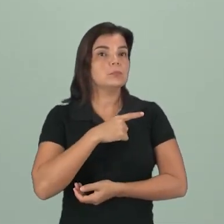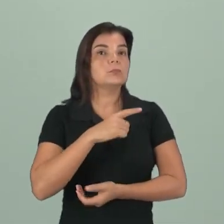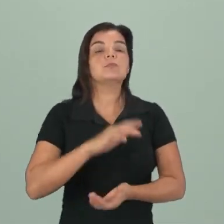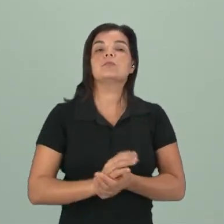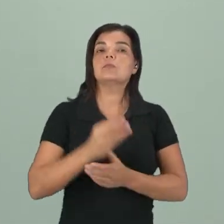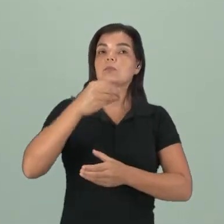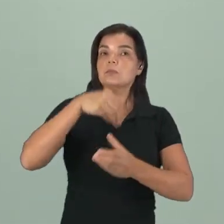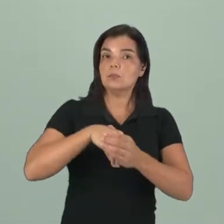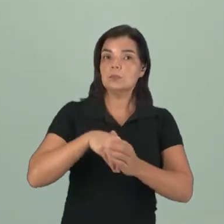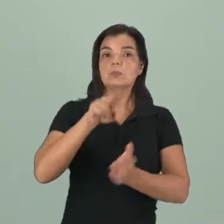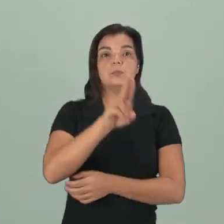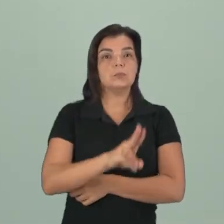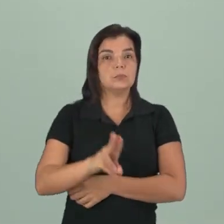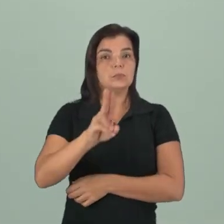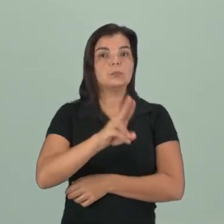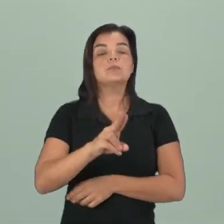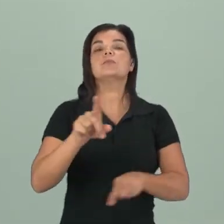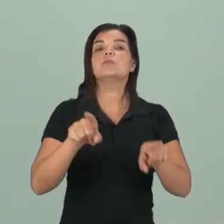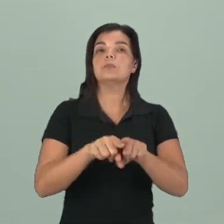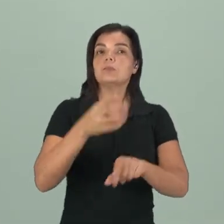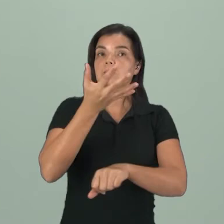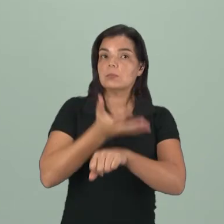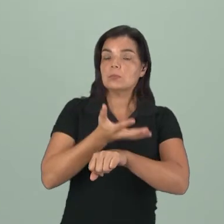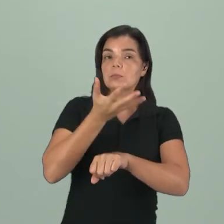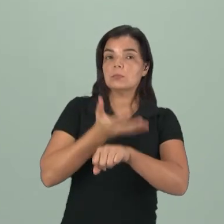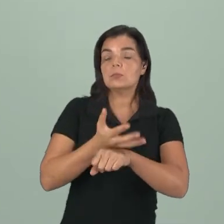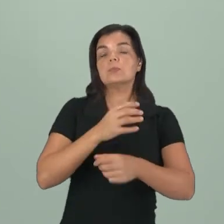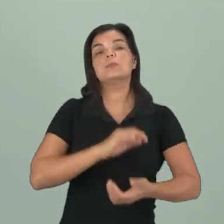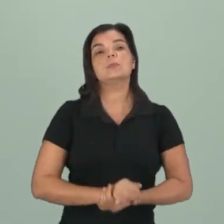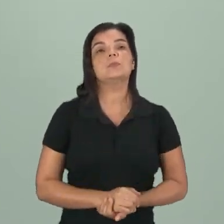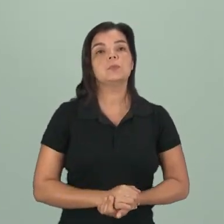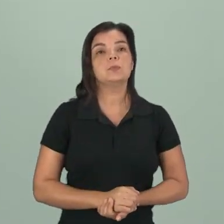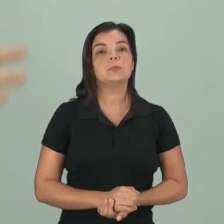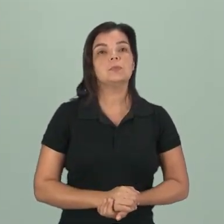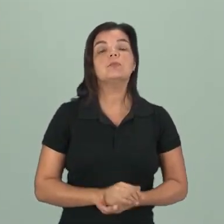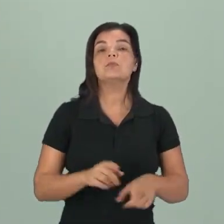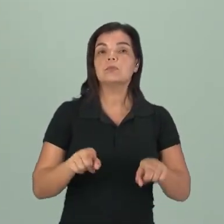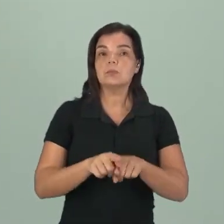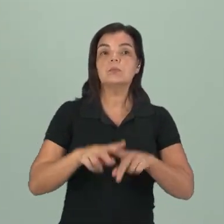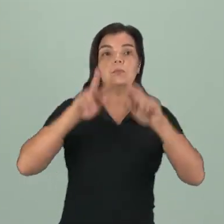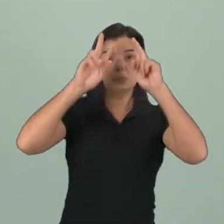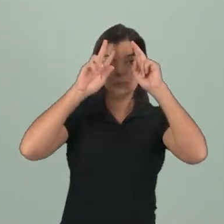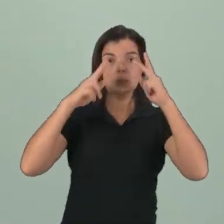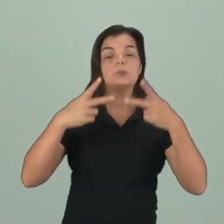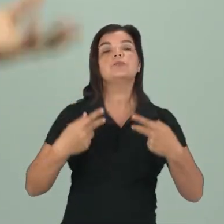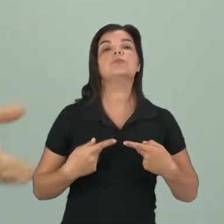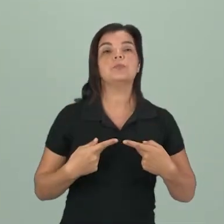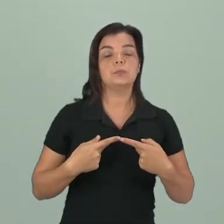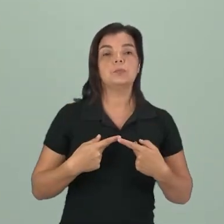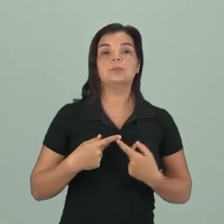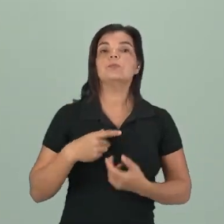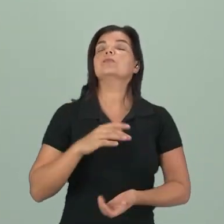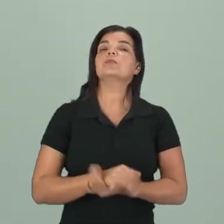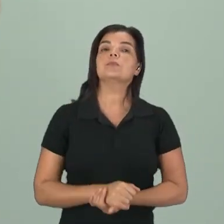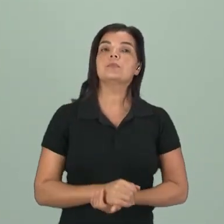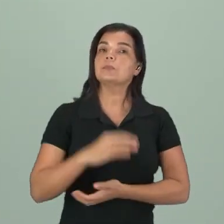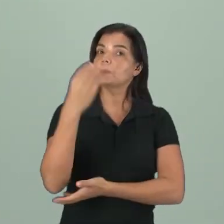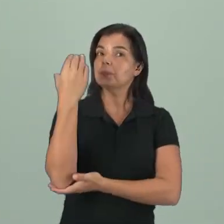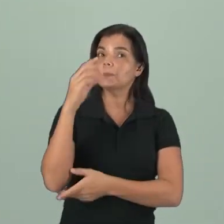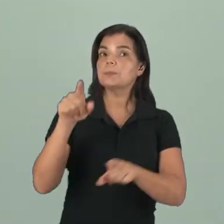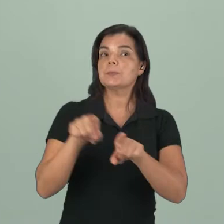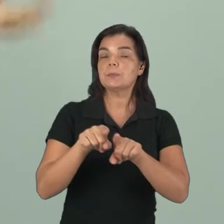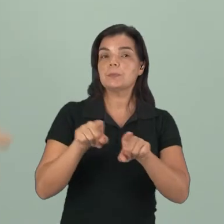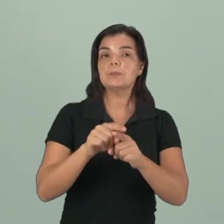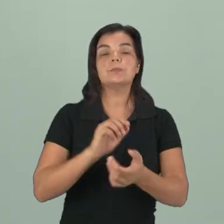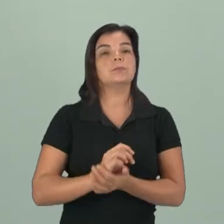das universidades dessas disciplinas mais do campo das humanidades, certo? Dessas ciências humanas, como